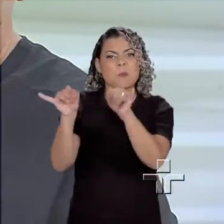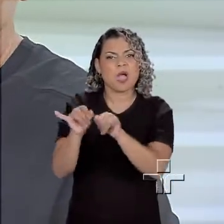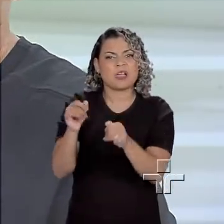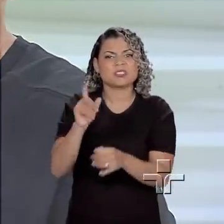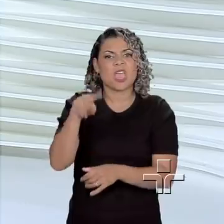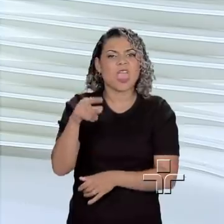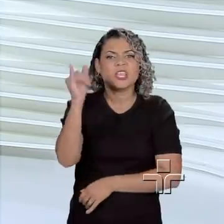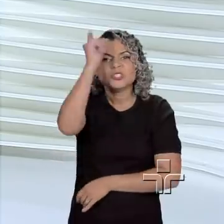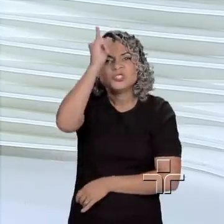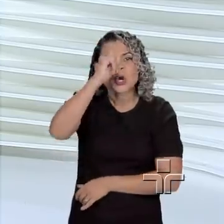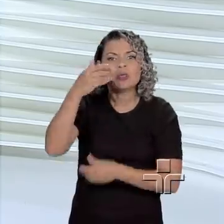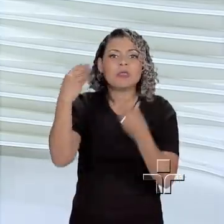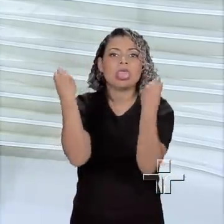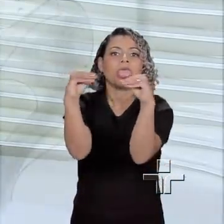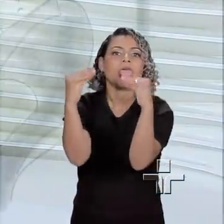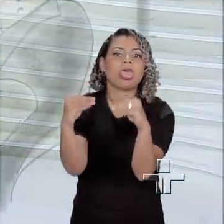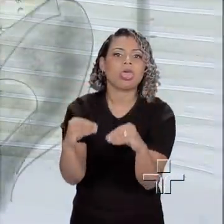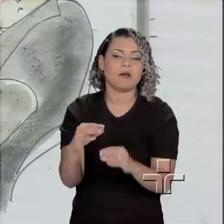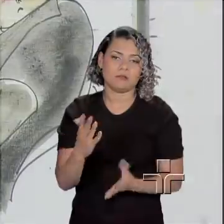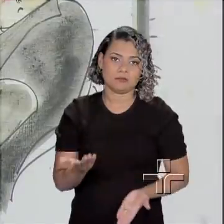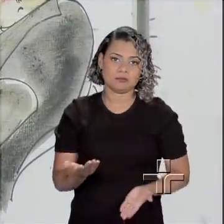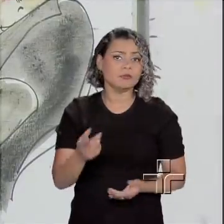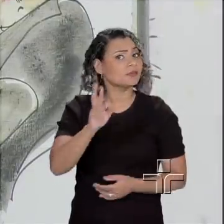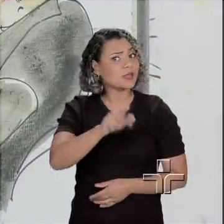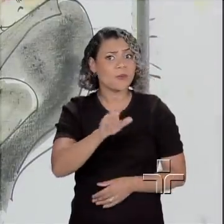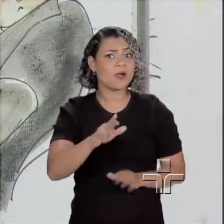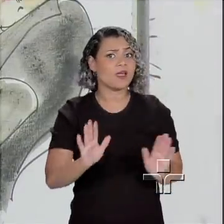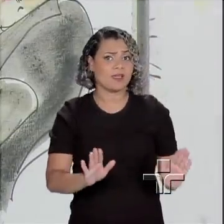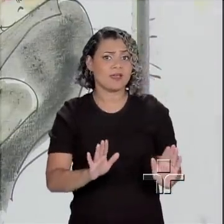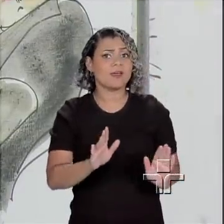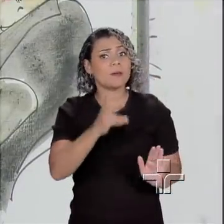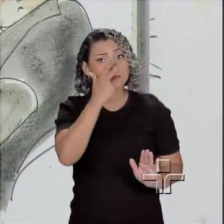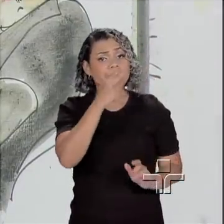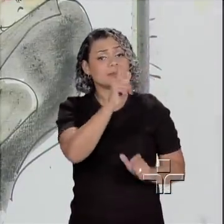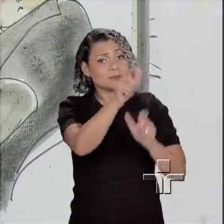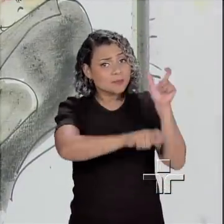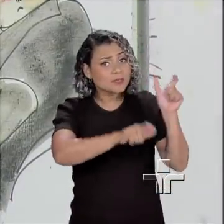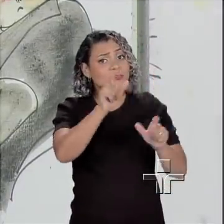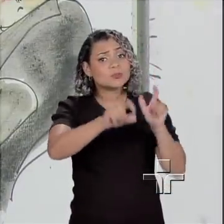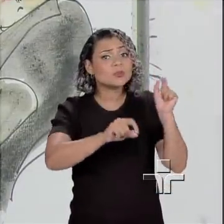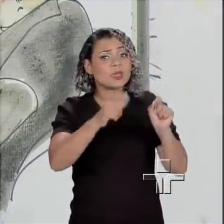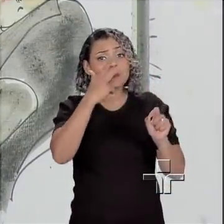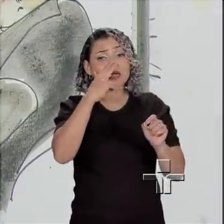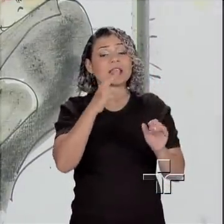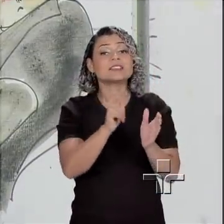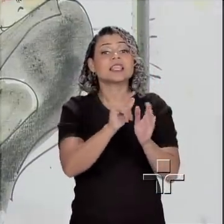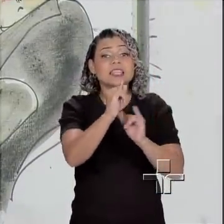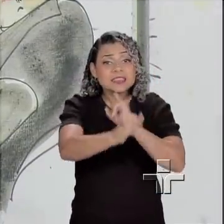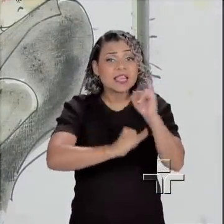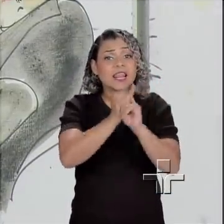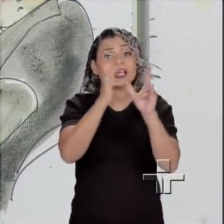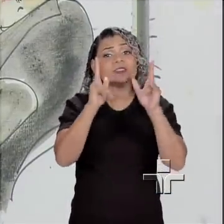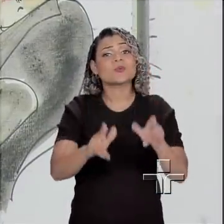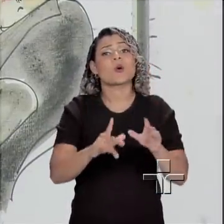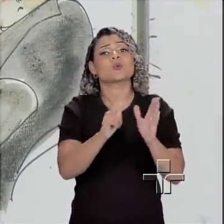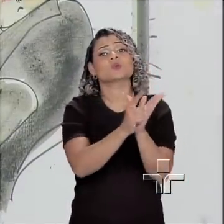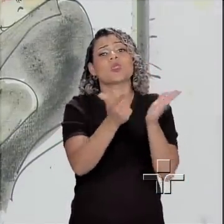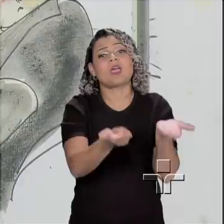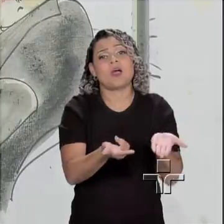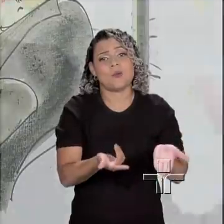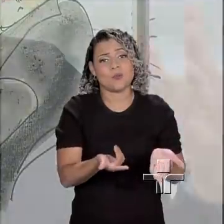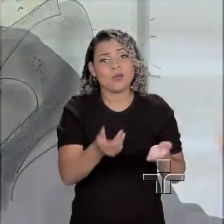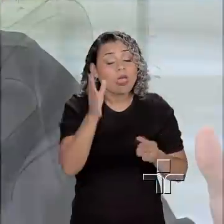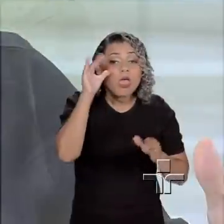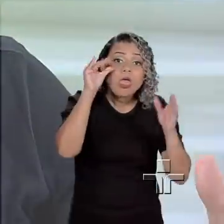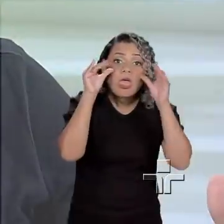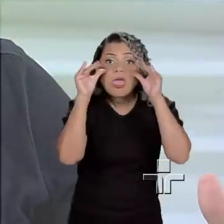grupo de idiotas se manifestando. Mas para outros não, que estava lá e assim, a internet é como se fosse um jornal. Aí, se a internet é como se fosse um